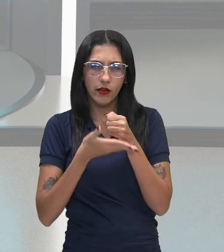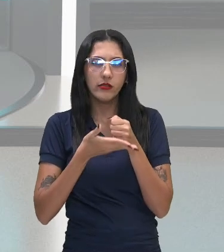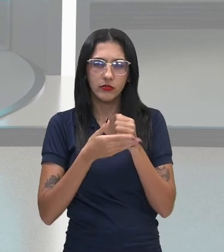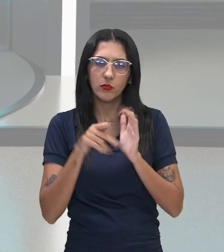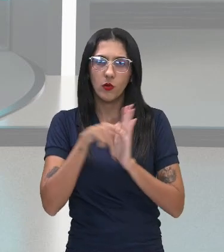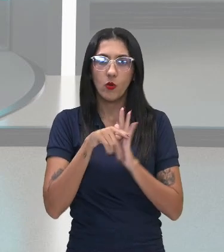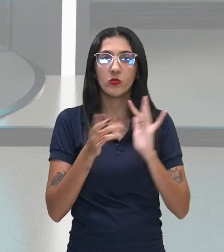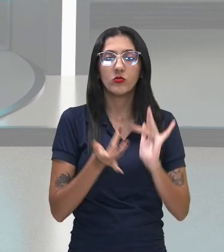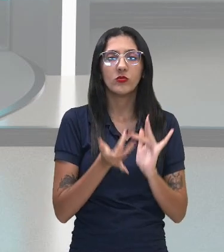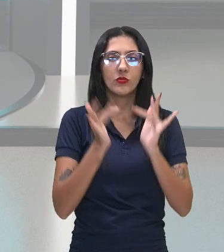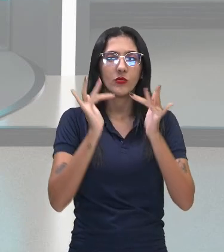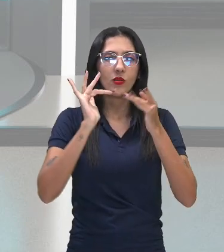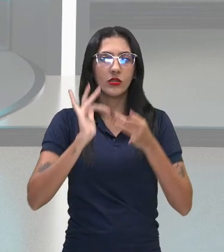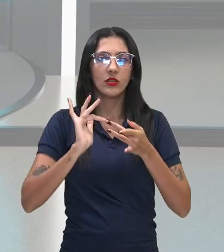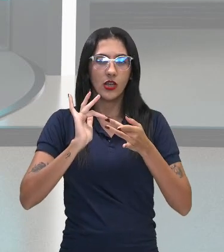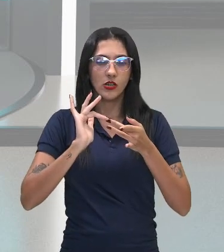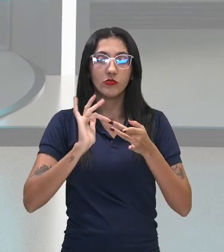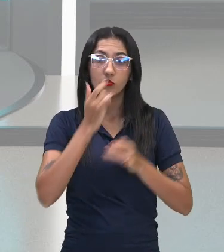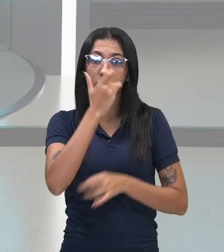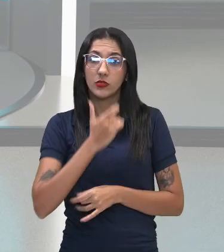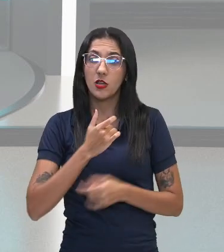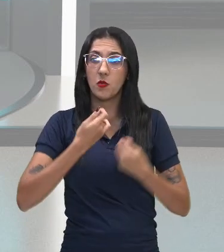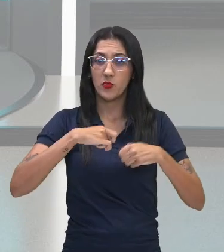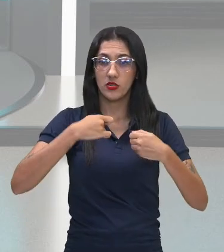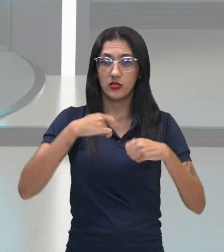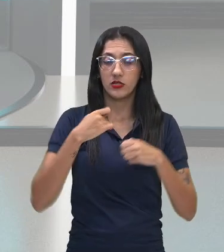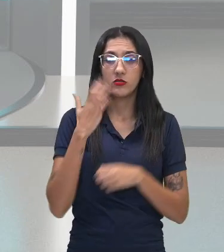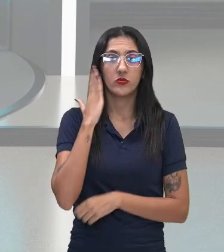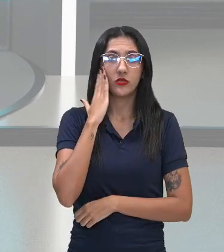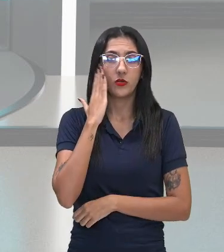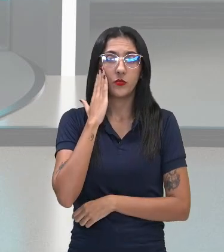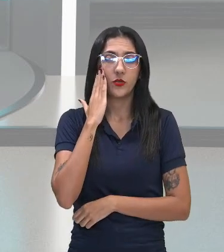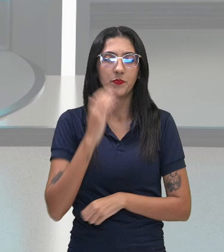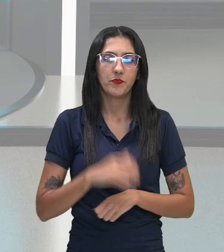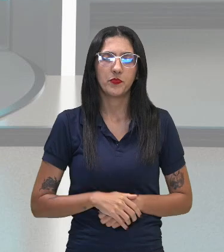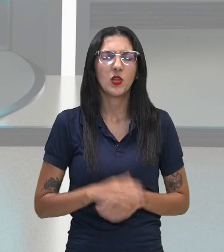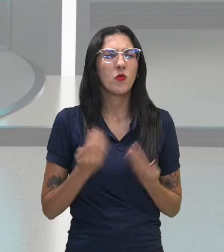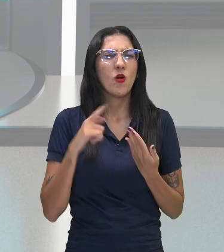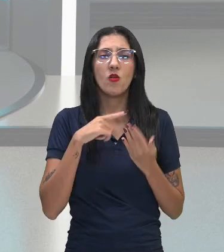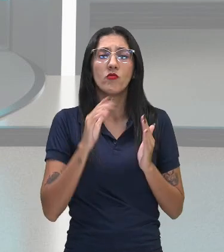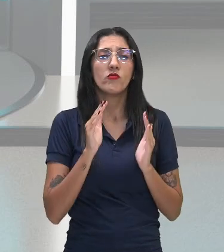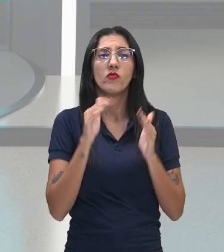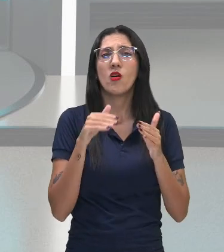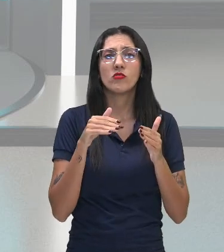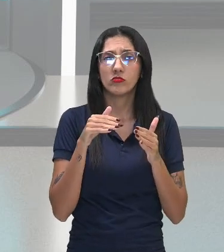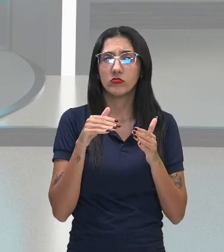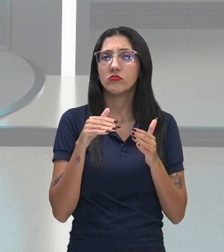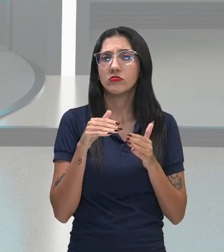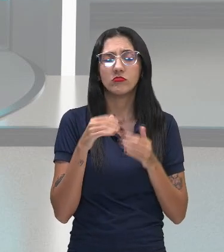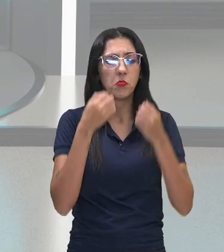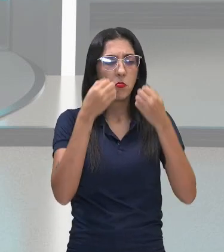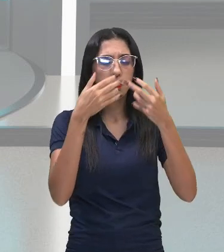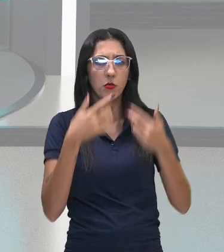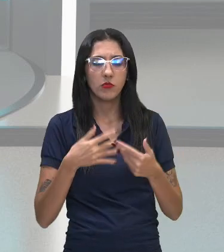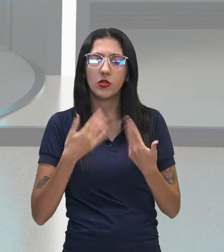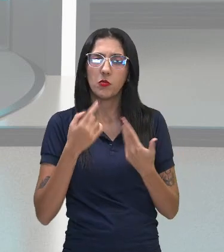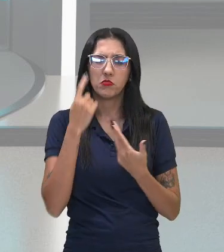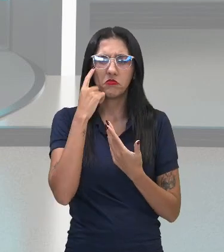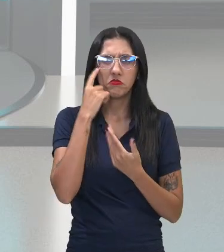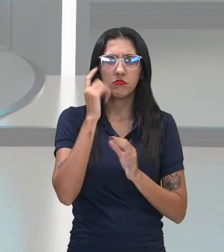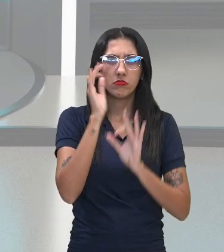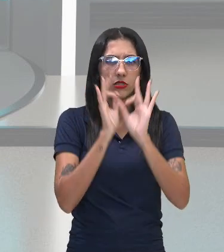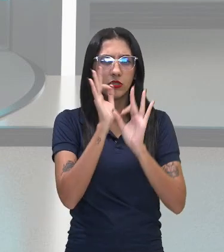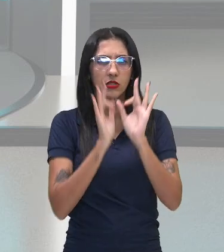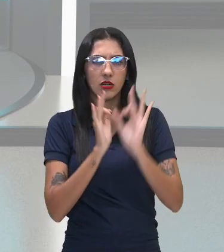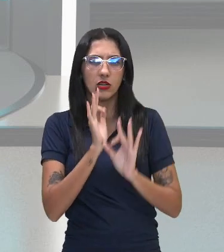O contexto do qual eu pretendo falar. Sobre o que eu pretendo falar? Então, eu organizo meu pensamento, organizo